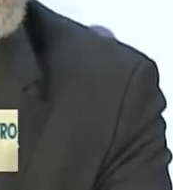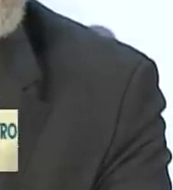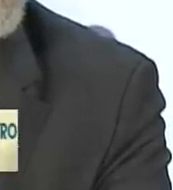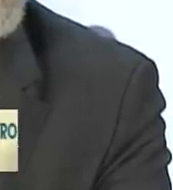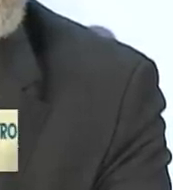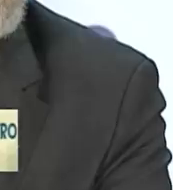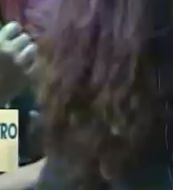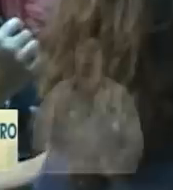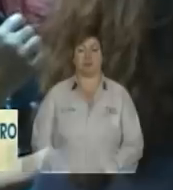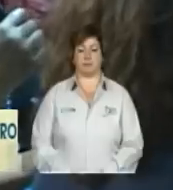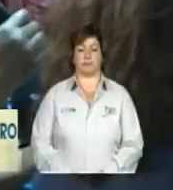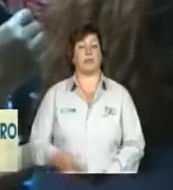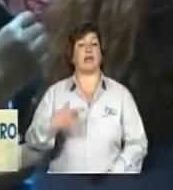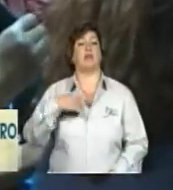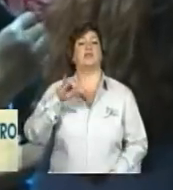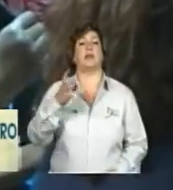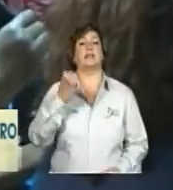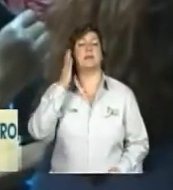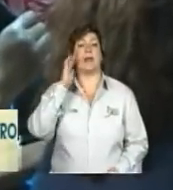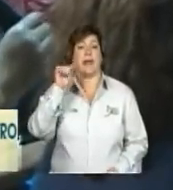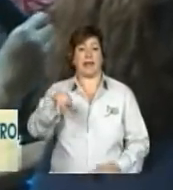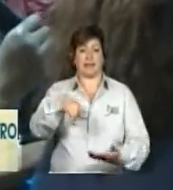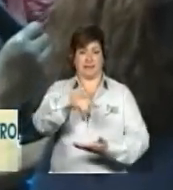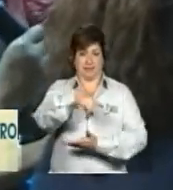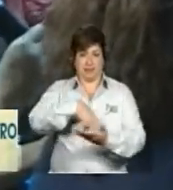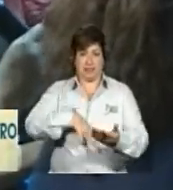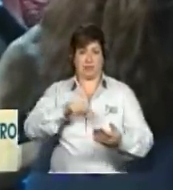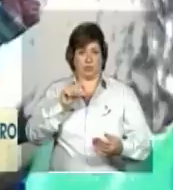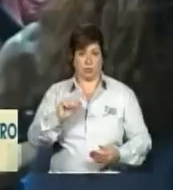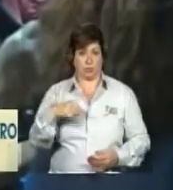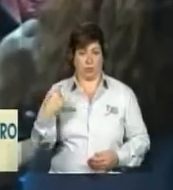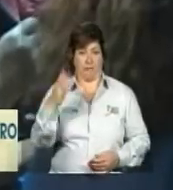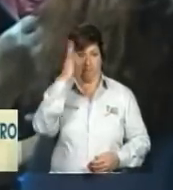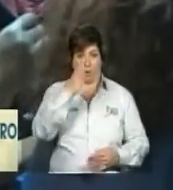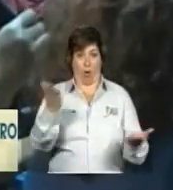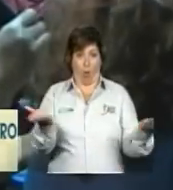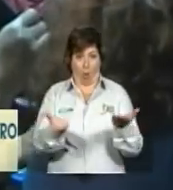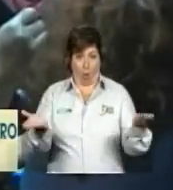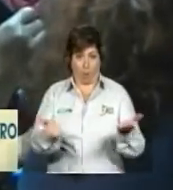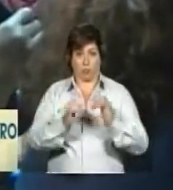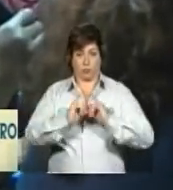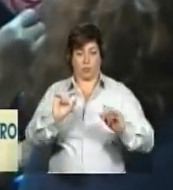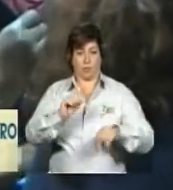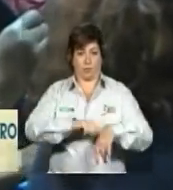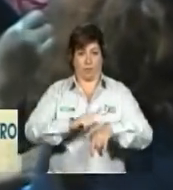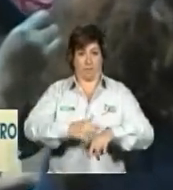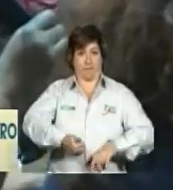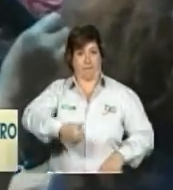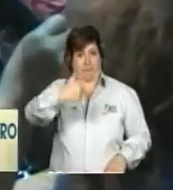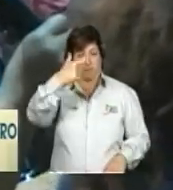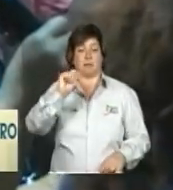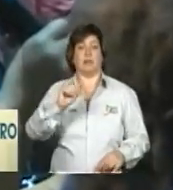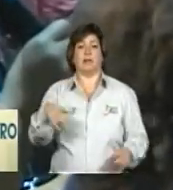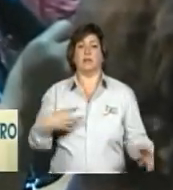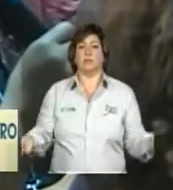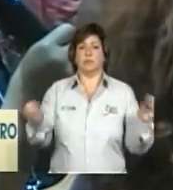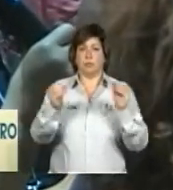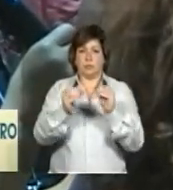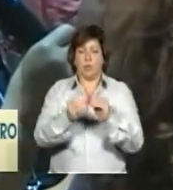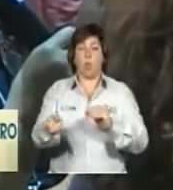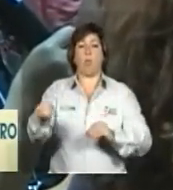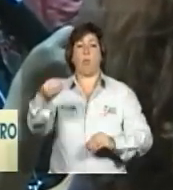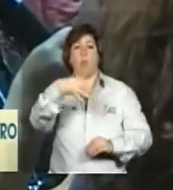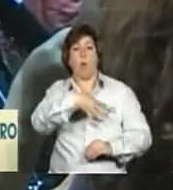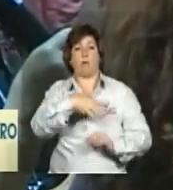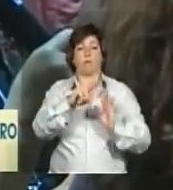Não, eu só queria saber se esse texto consolidado que o Brasil circulou hoje meio-dia incorpora a nova formulação para a questão